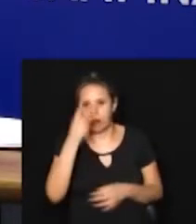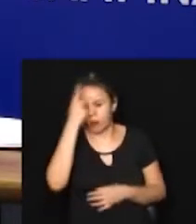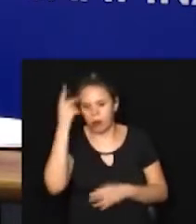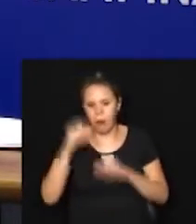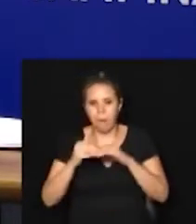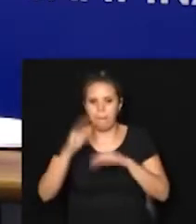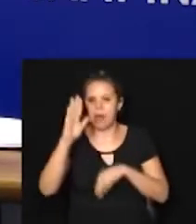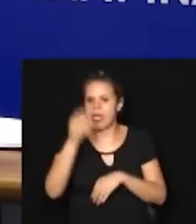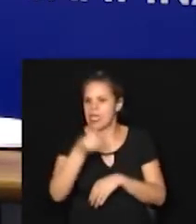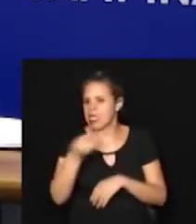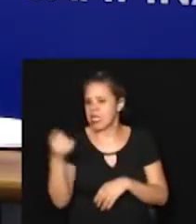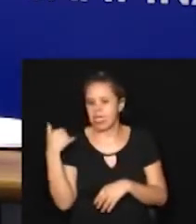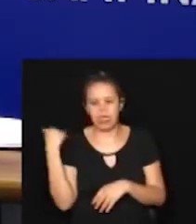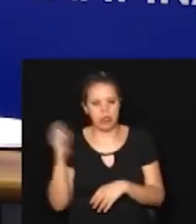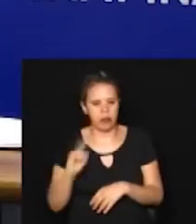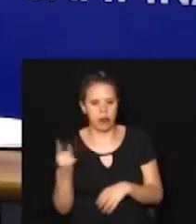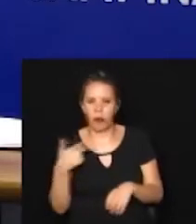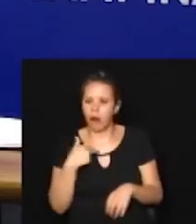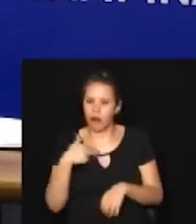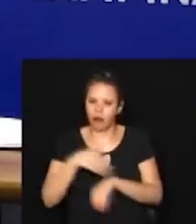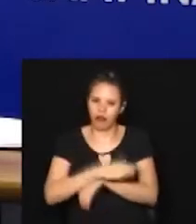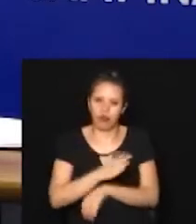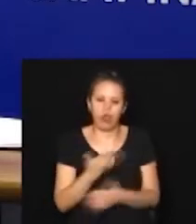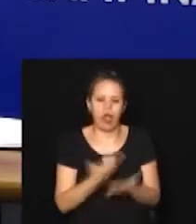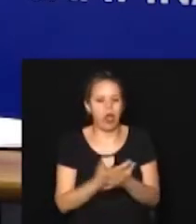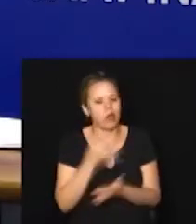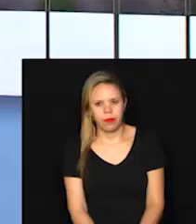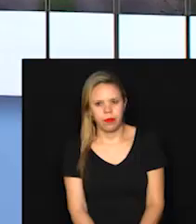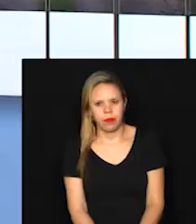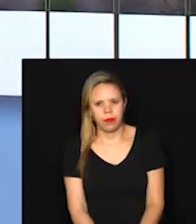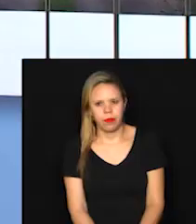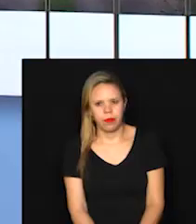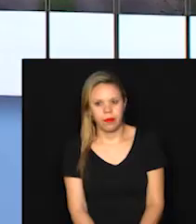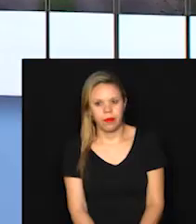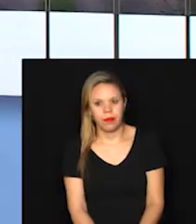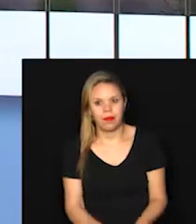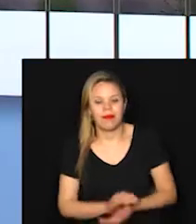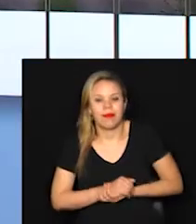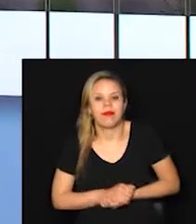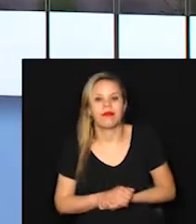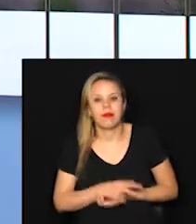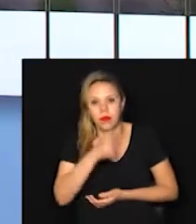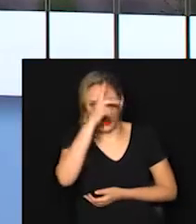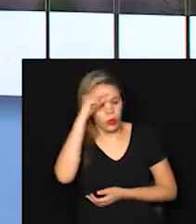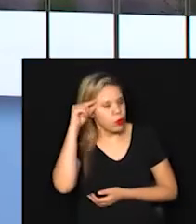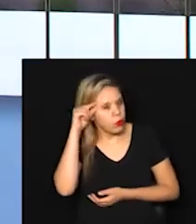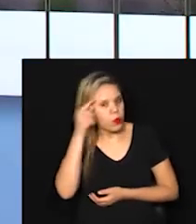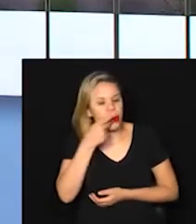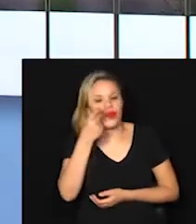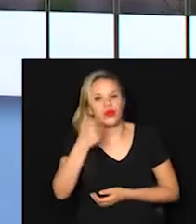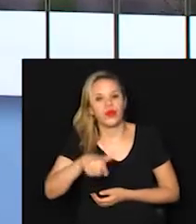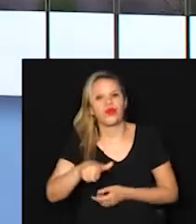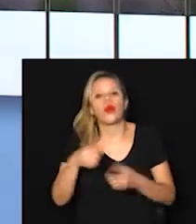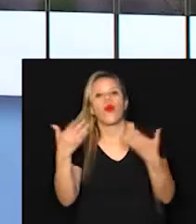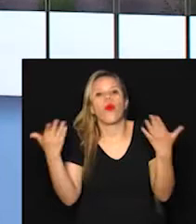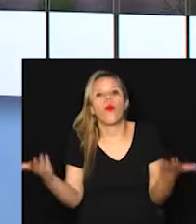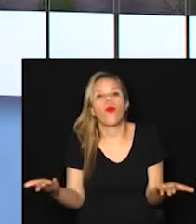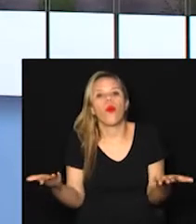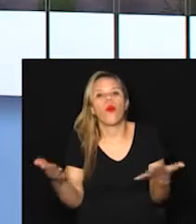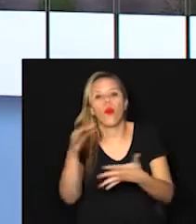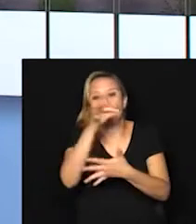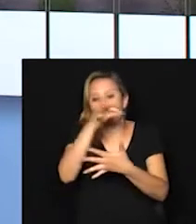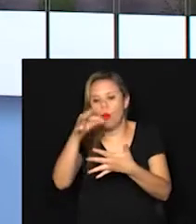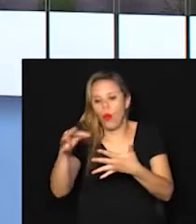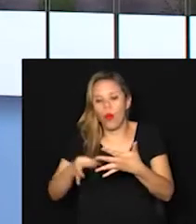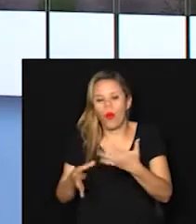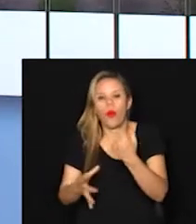mais de 60 anos e pessoas com comorbidades. O prefeito salientou ainda quais vão ser as medidas